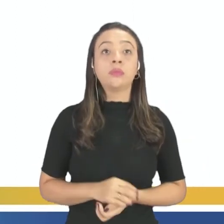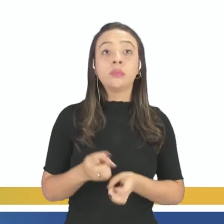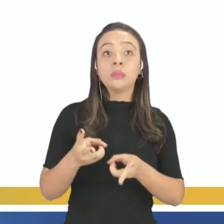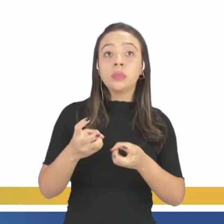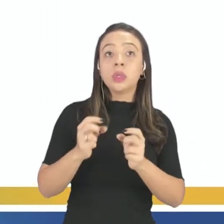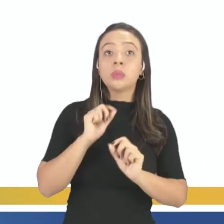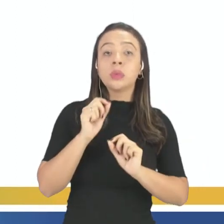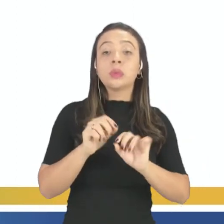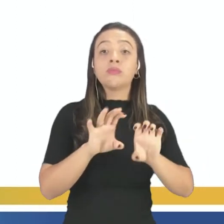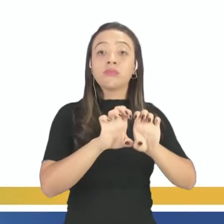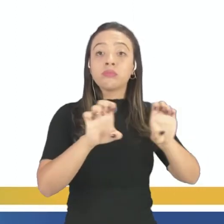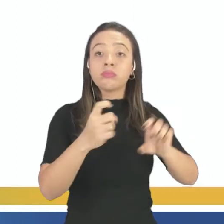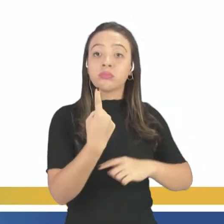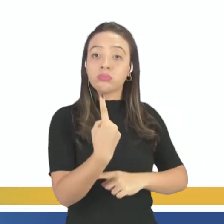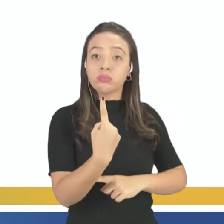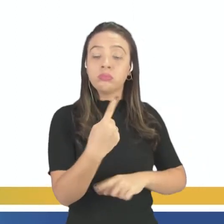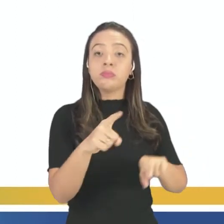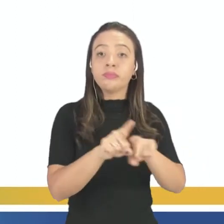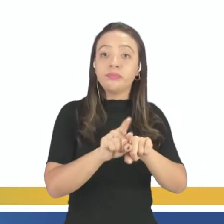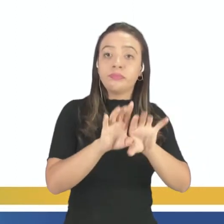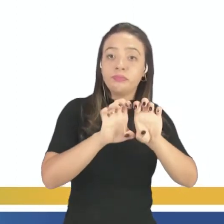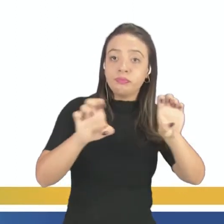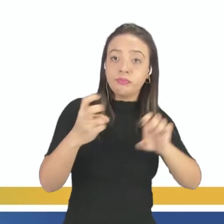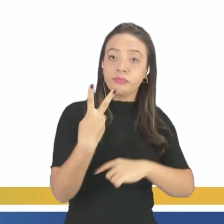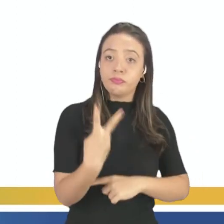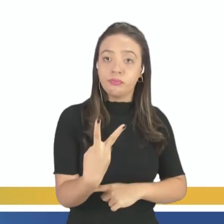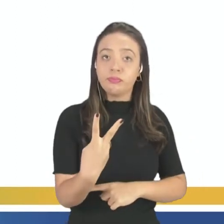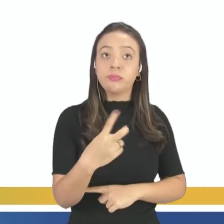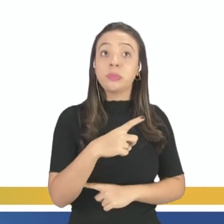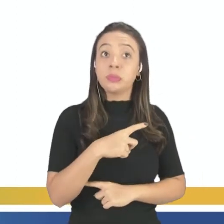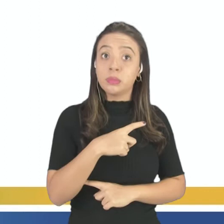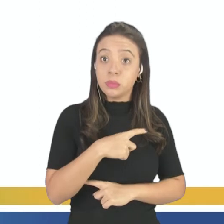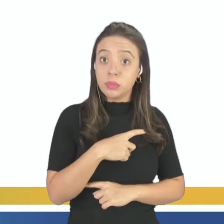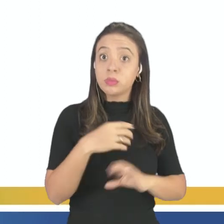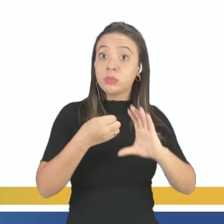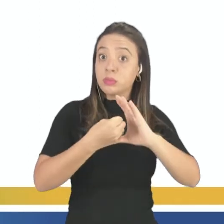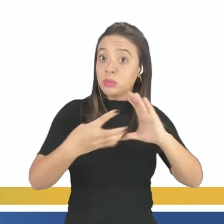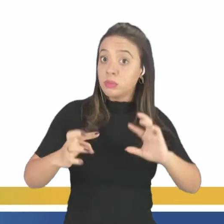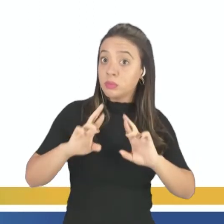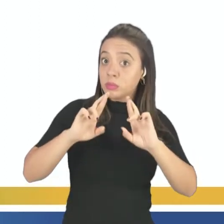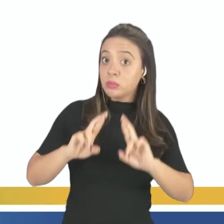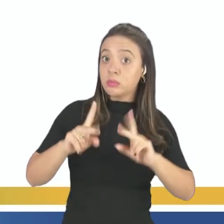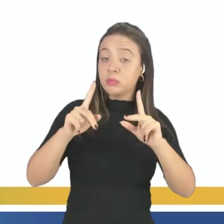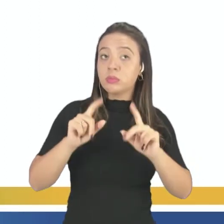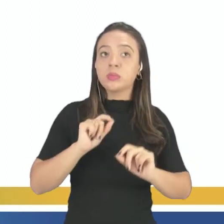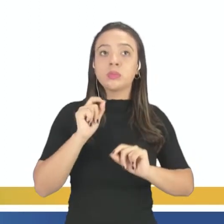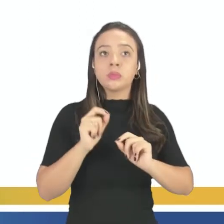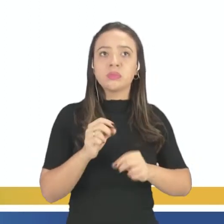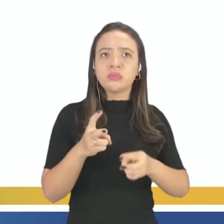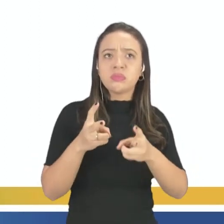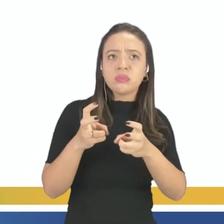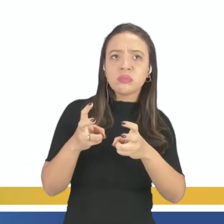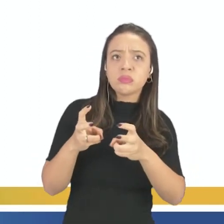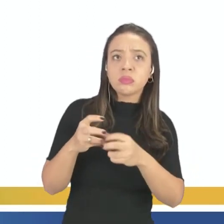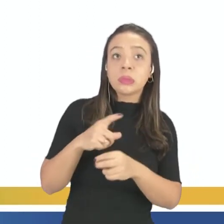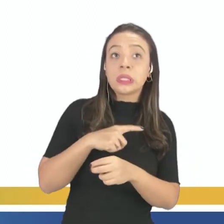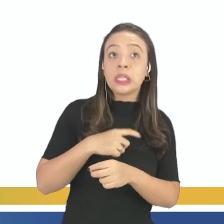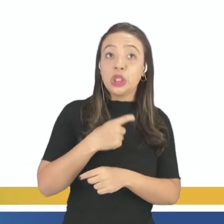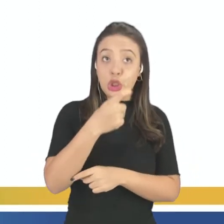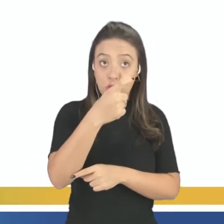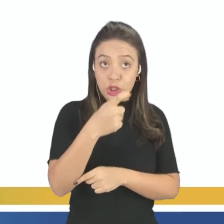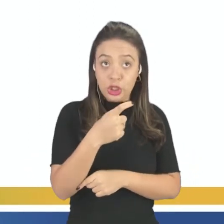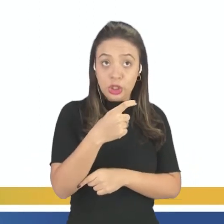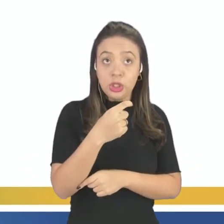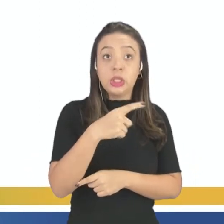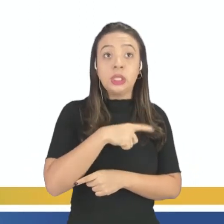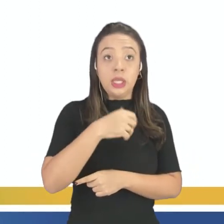na equação 1 e a equação 2, ela tem uma particularidade. Qual é? Observe bem. Eu tenho x